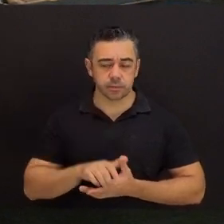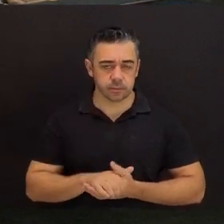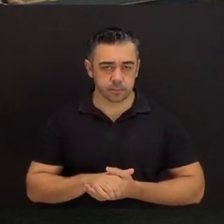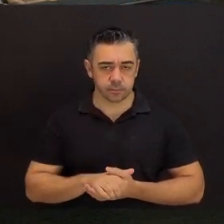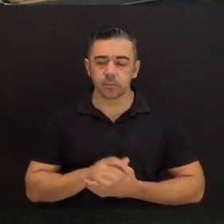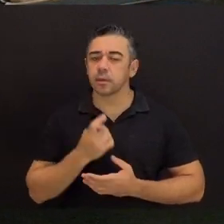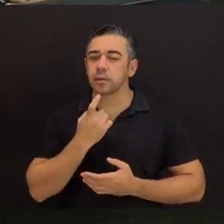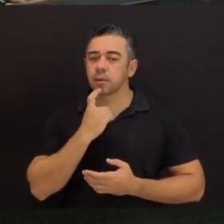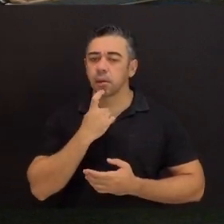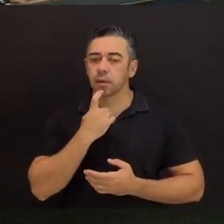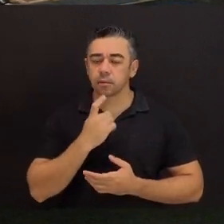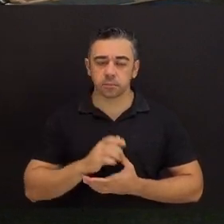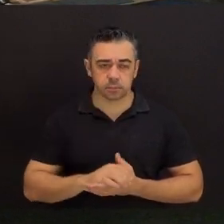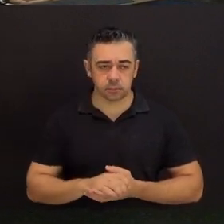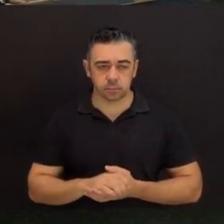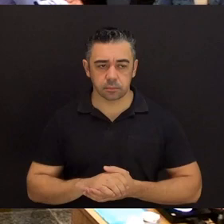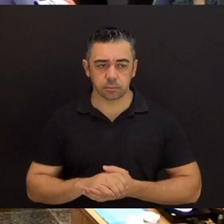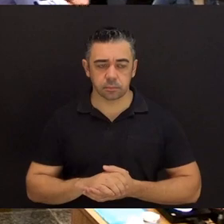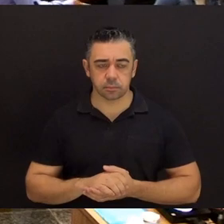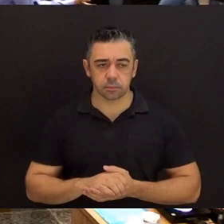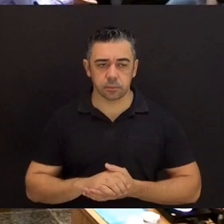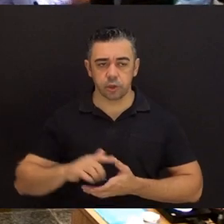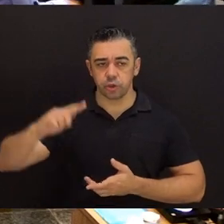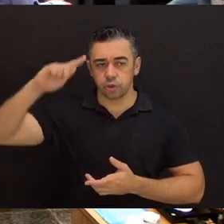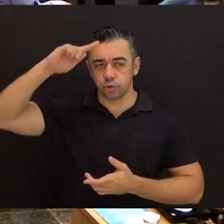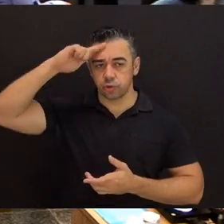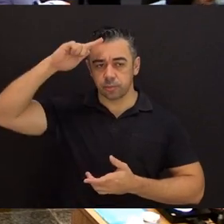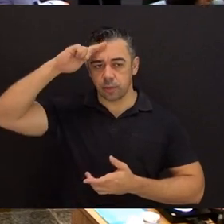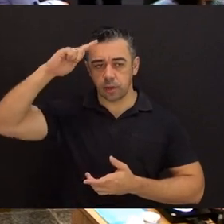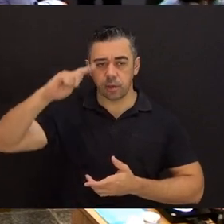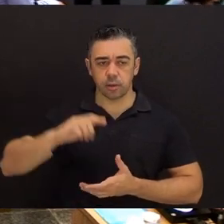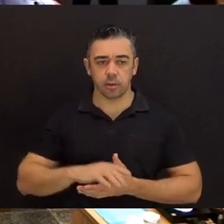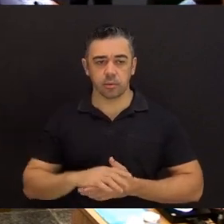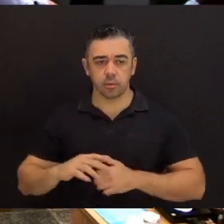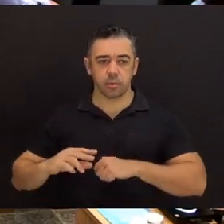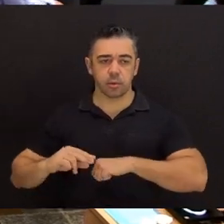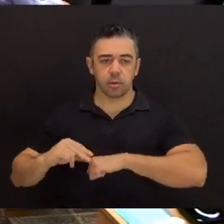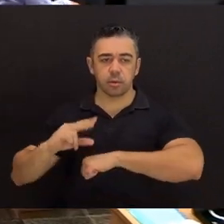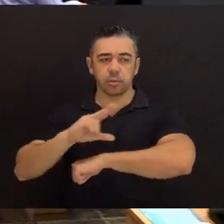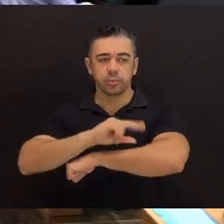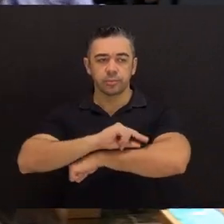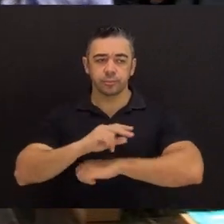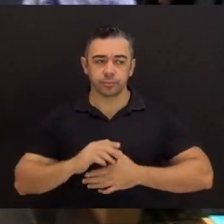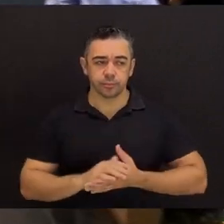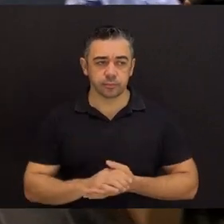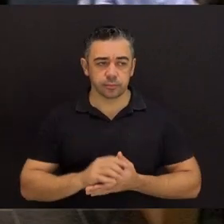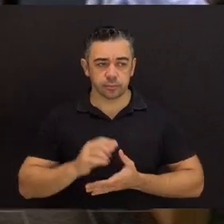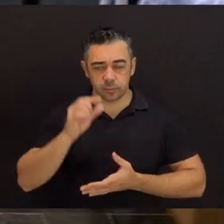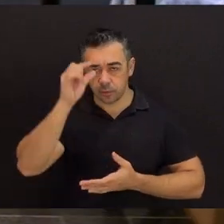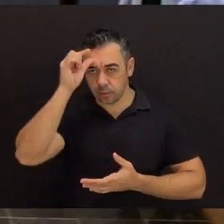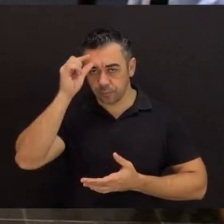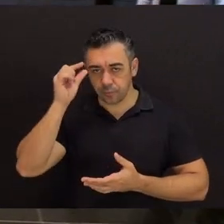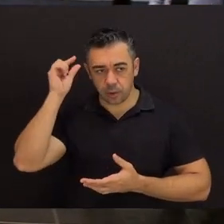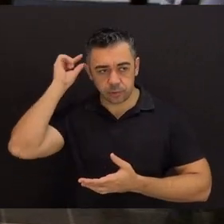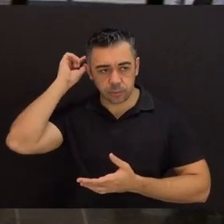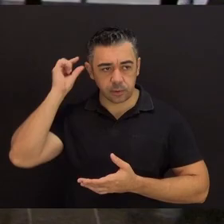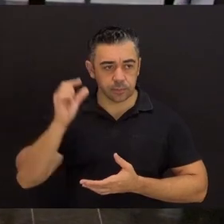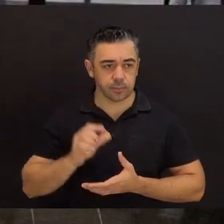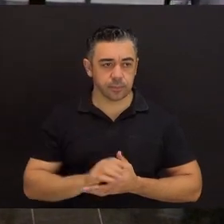Alex Siqueira presente Gilberto Melo Denilson grilo Fátima de Paula